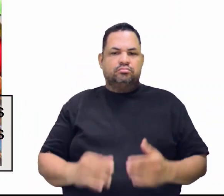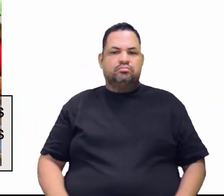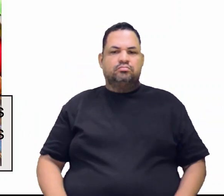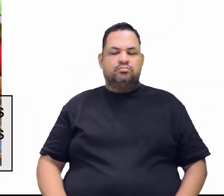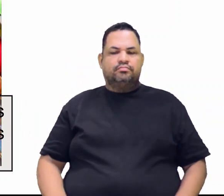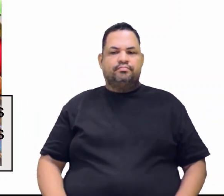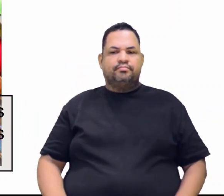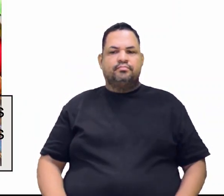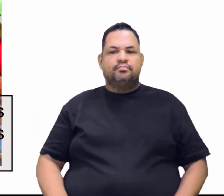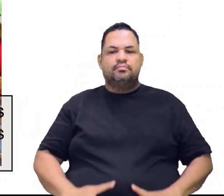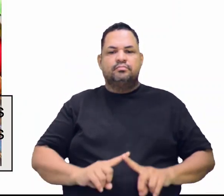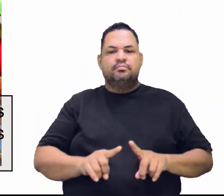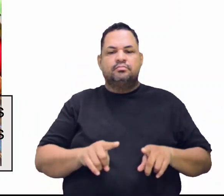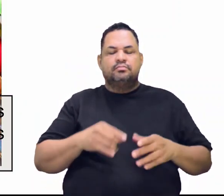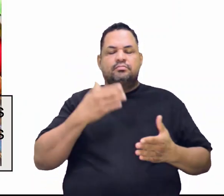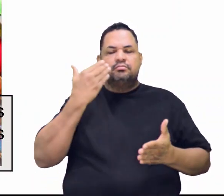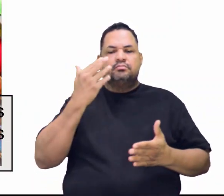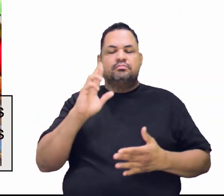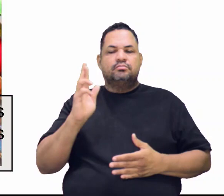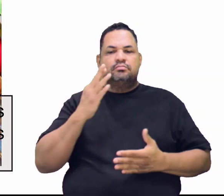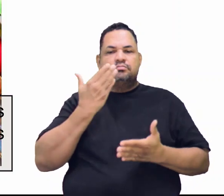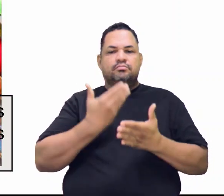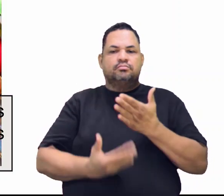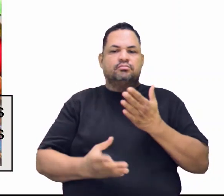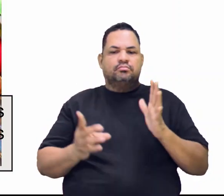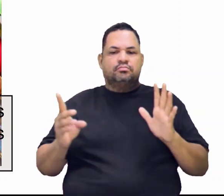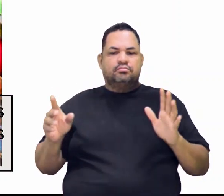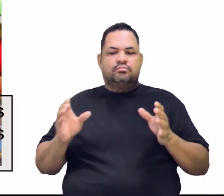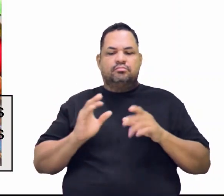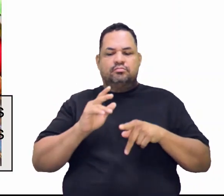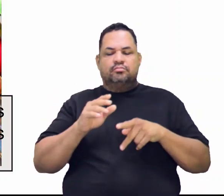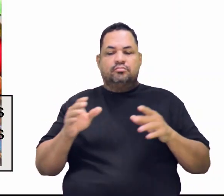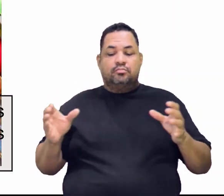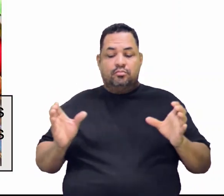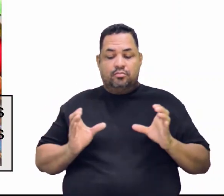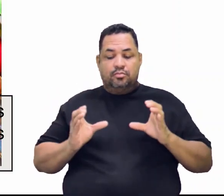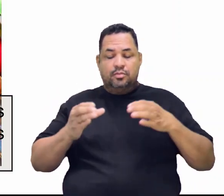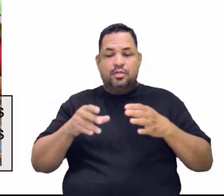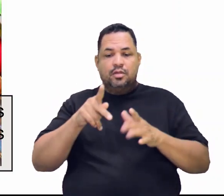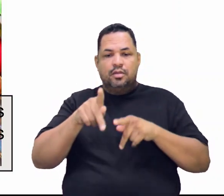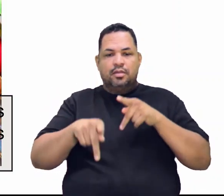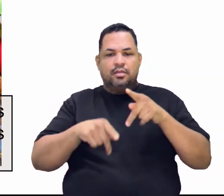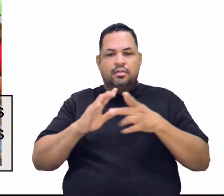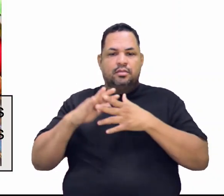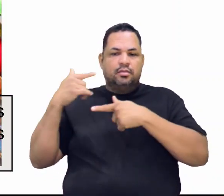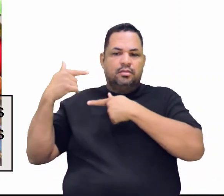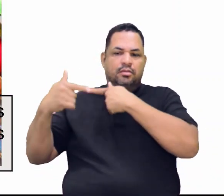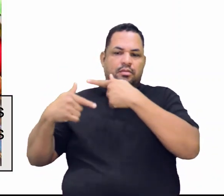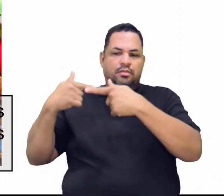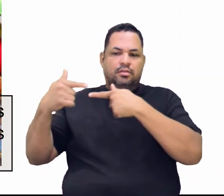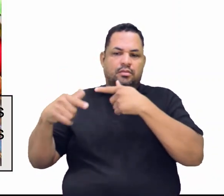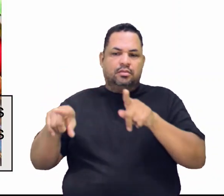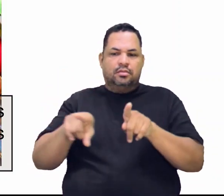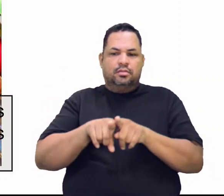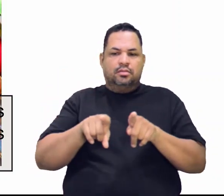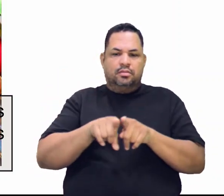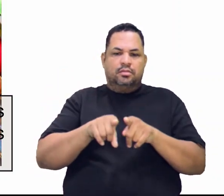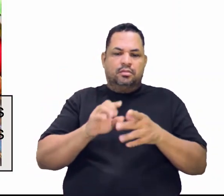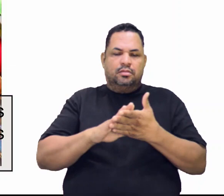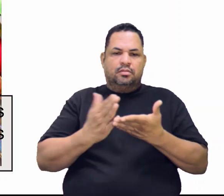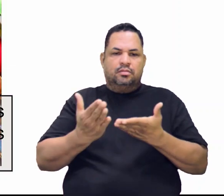bom? Infelizmente, só quem perde são os nativos. E hoje os descendentes dele acabam